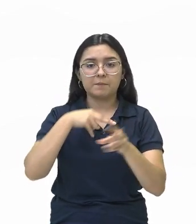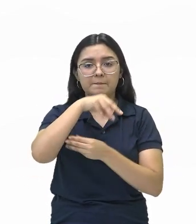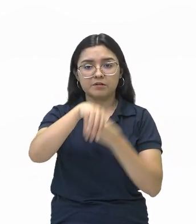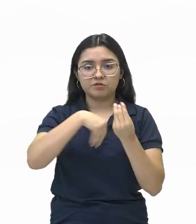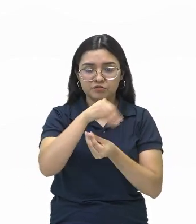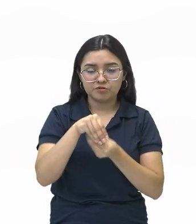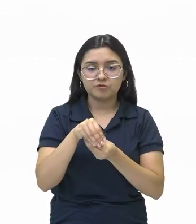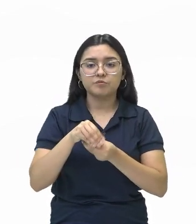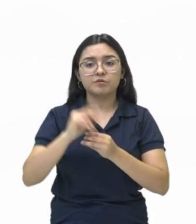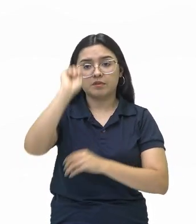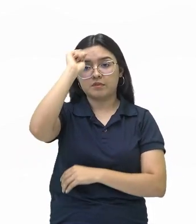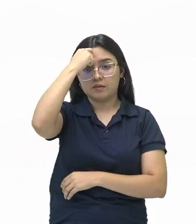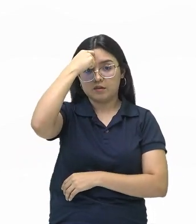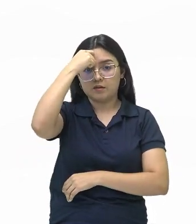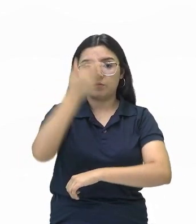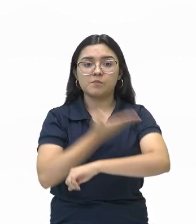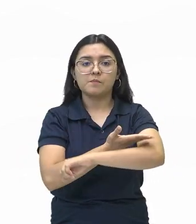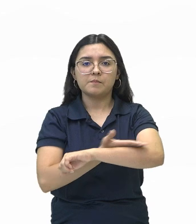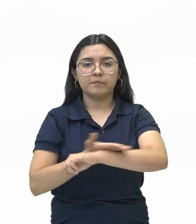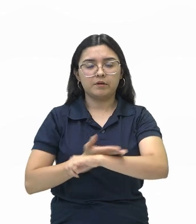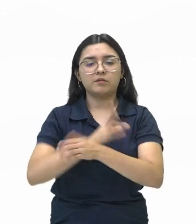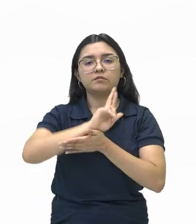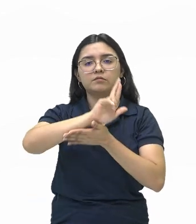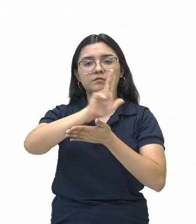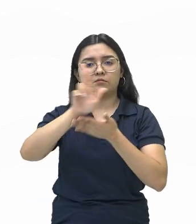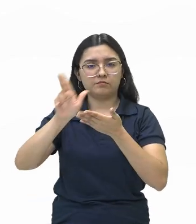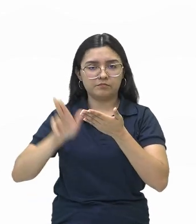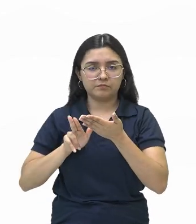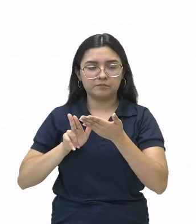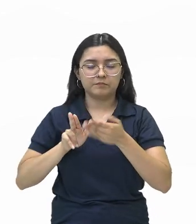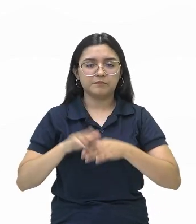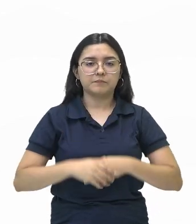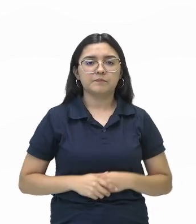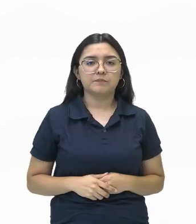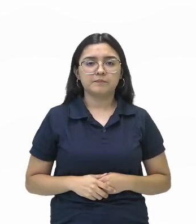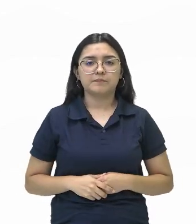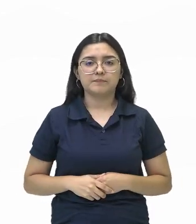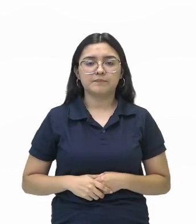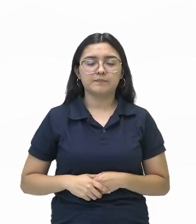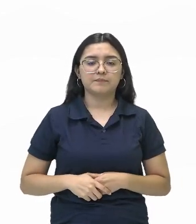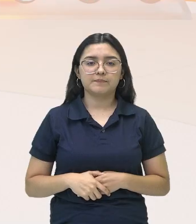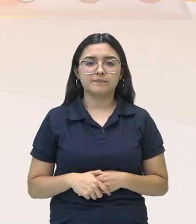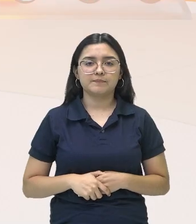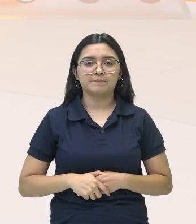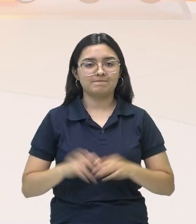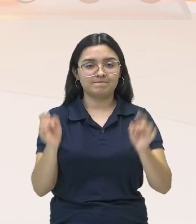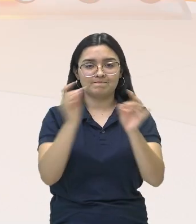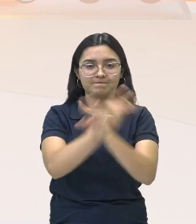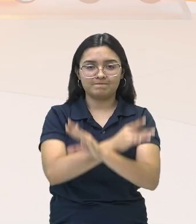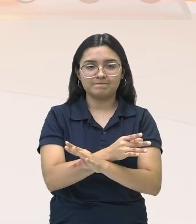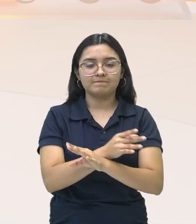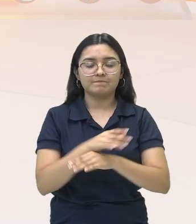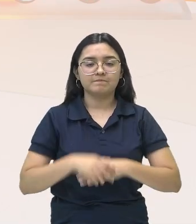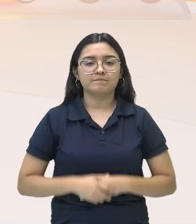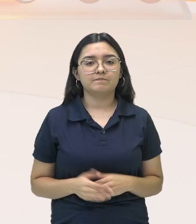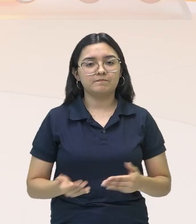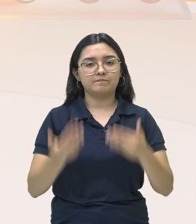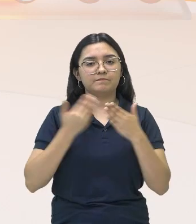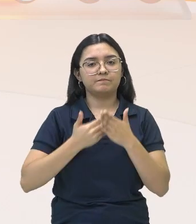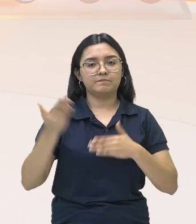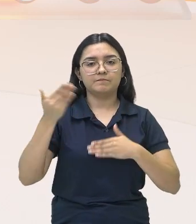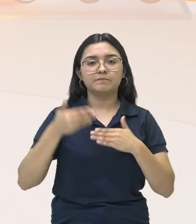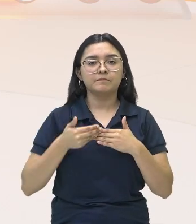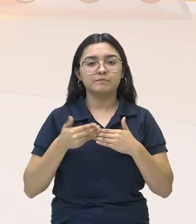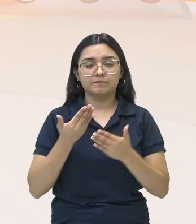indígena, mestiço, negro, branco, entre outros. Preparados então? Venham